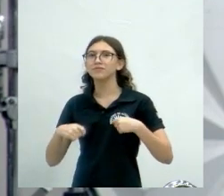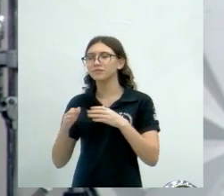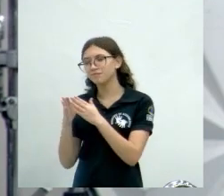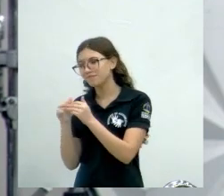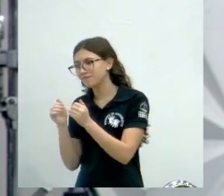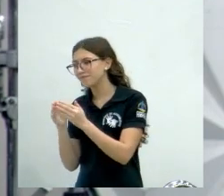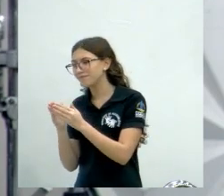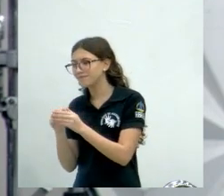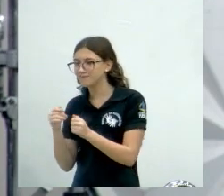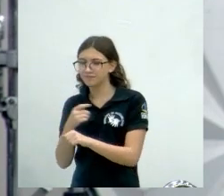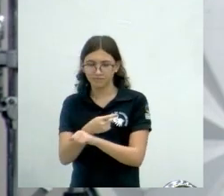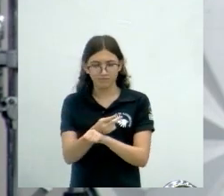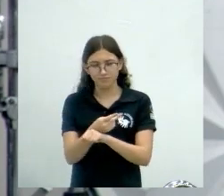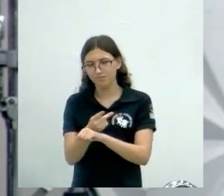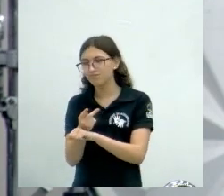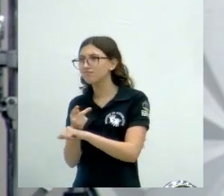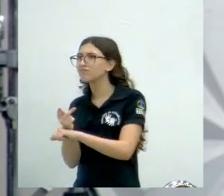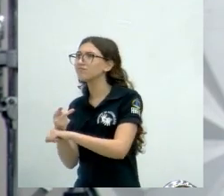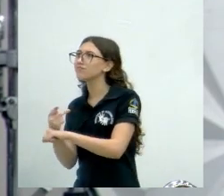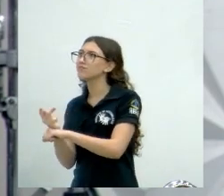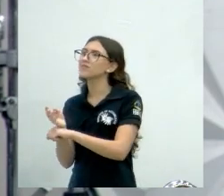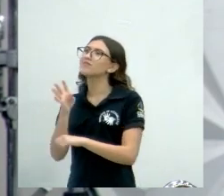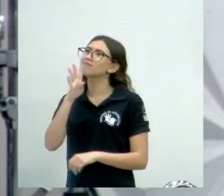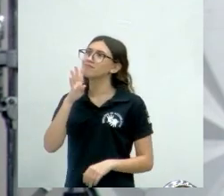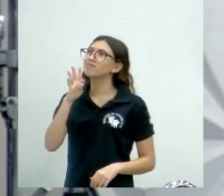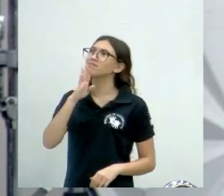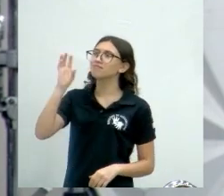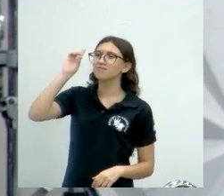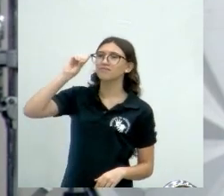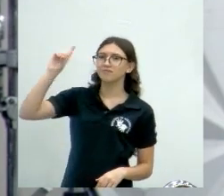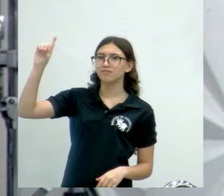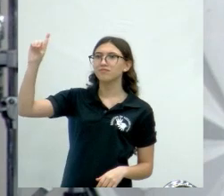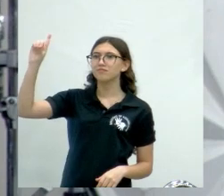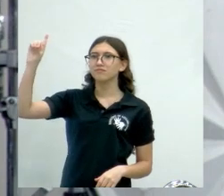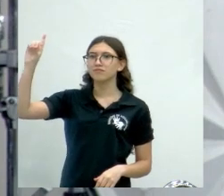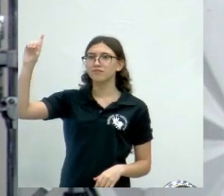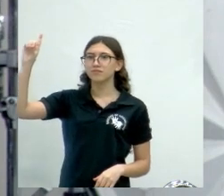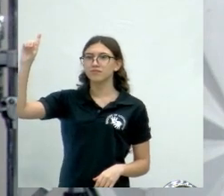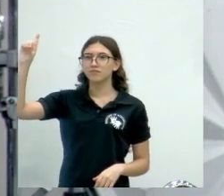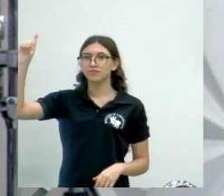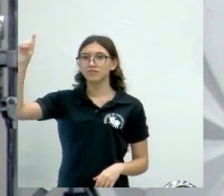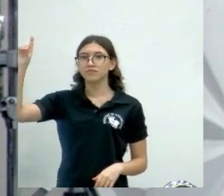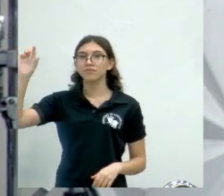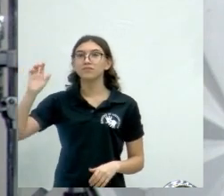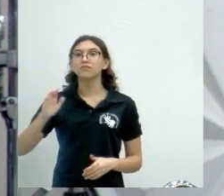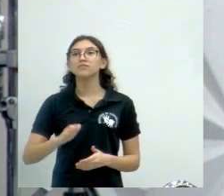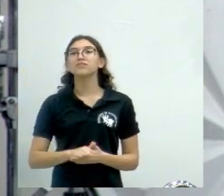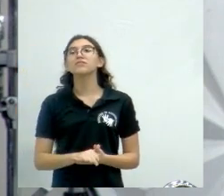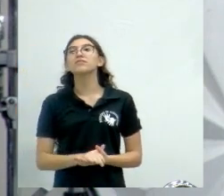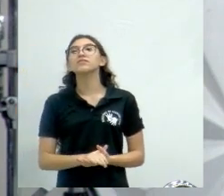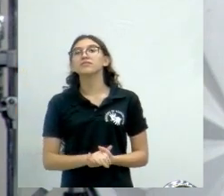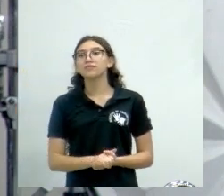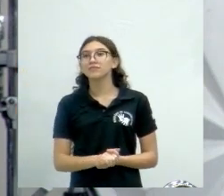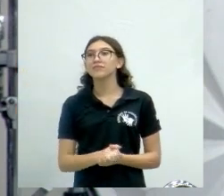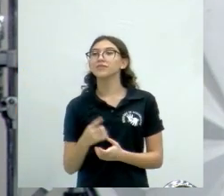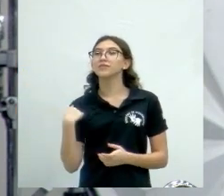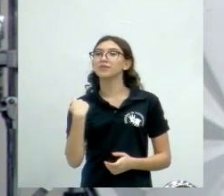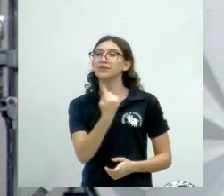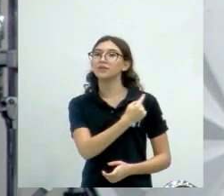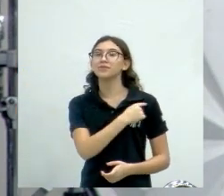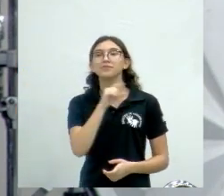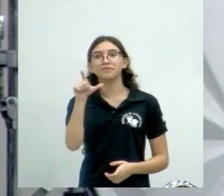essa sabedoria da parte do Senhor, para fazer as nossas escolhas, para fazer escolhas